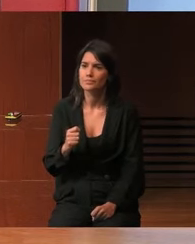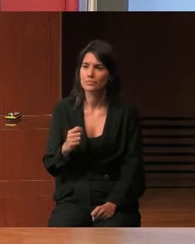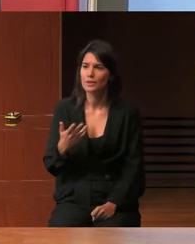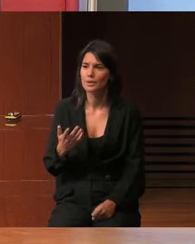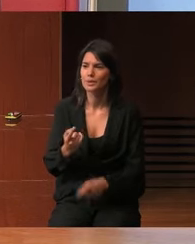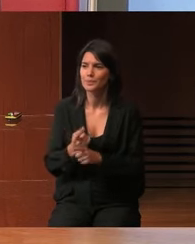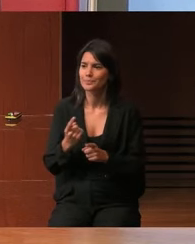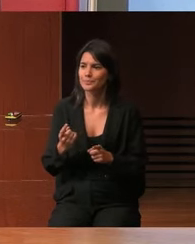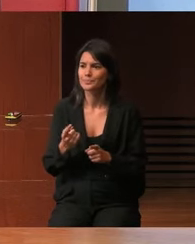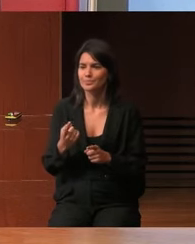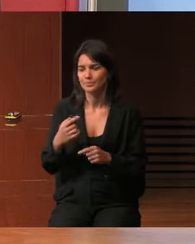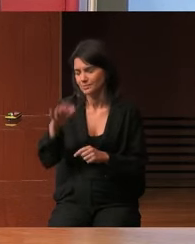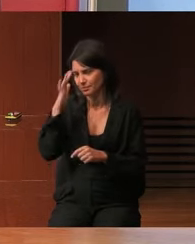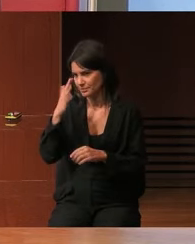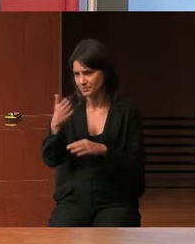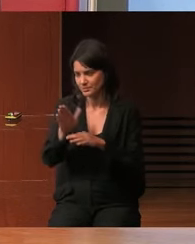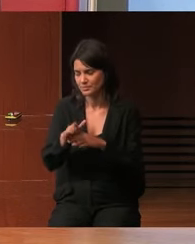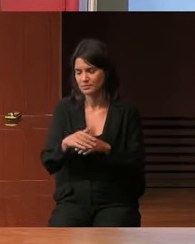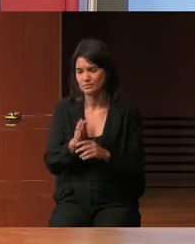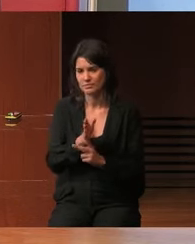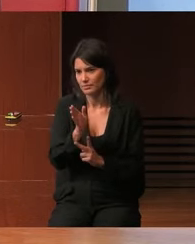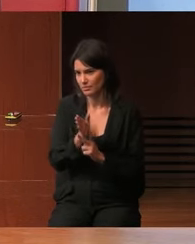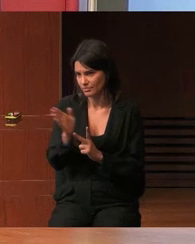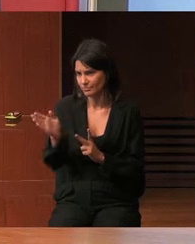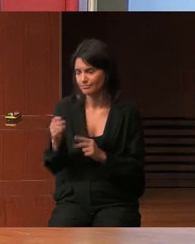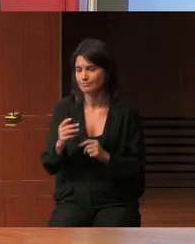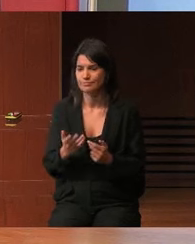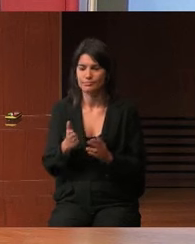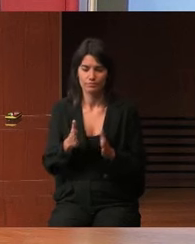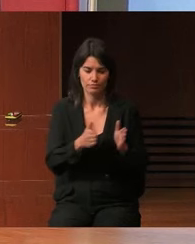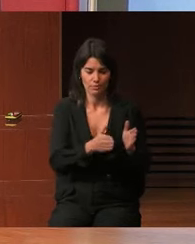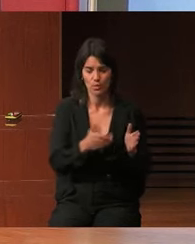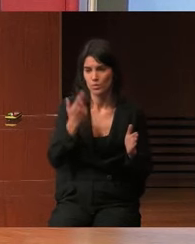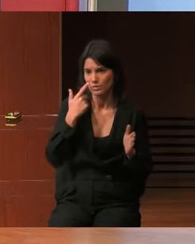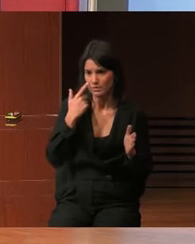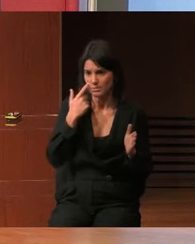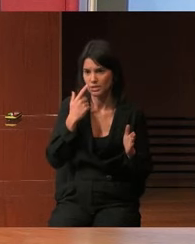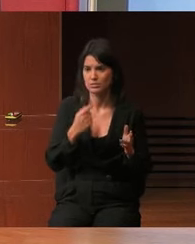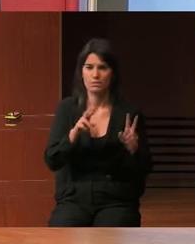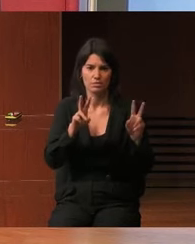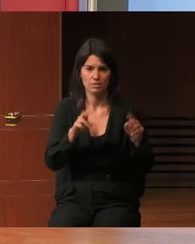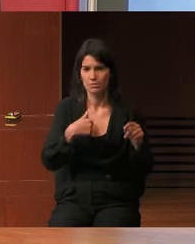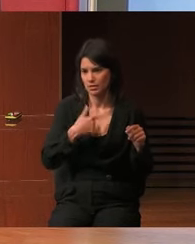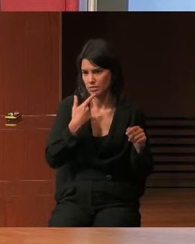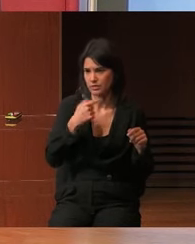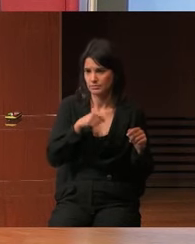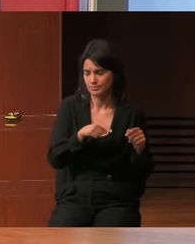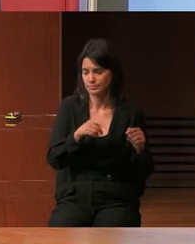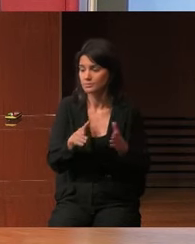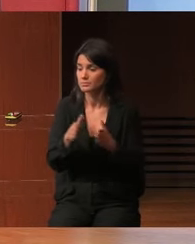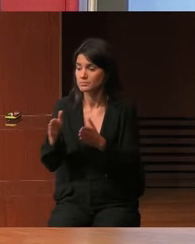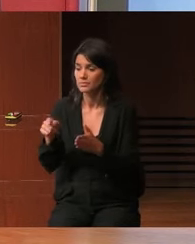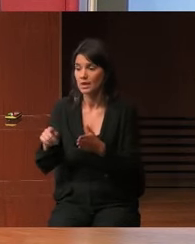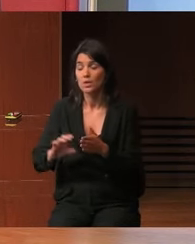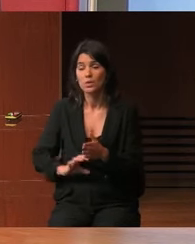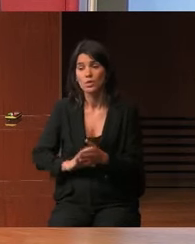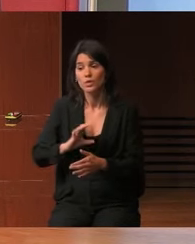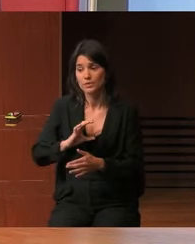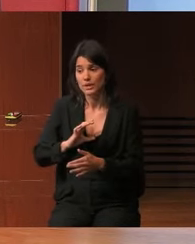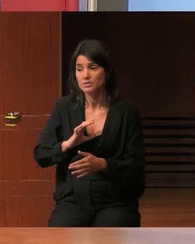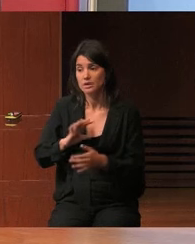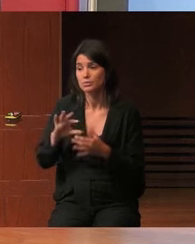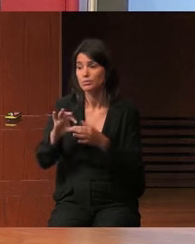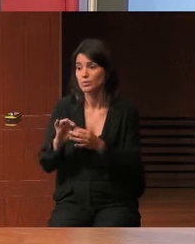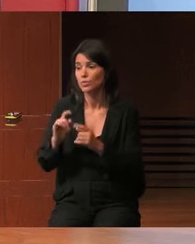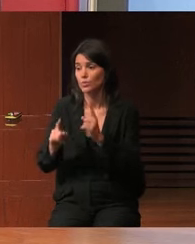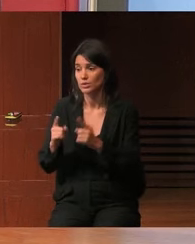é que nós vamos imaginar que temos dois eixos, não é? Aqui neste eixo está o conhecimento, aquilo que nós sabemos sobre um tema. E neste eixo está a confiança que nós temos sobre